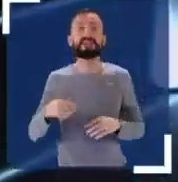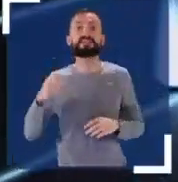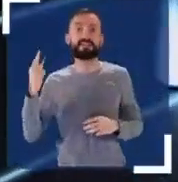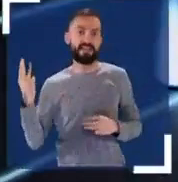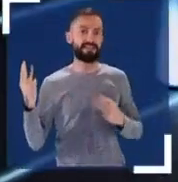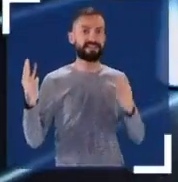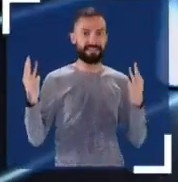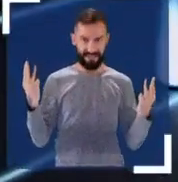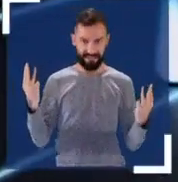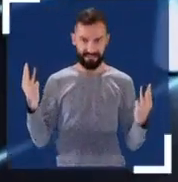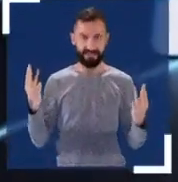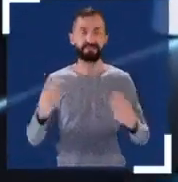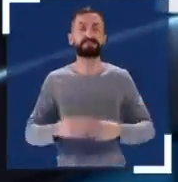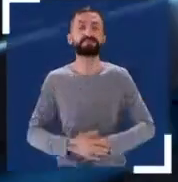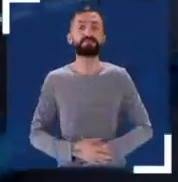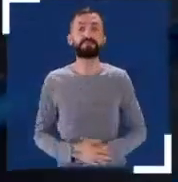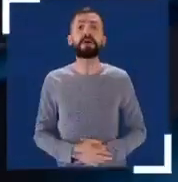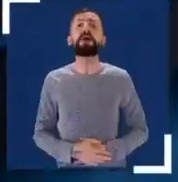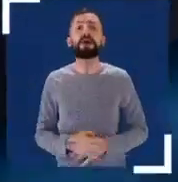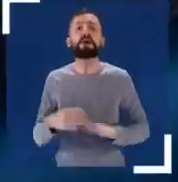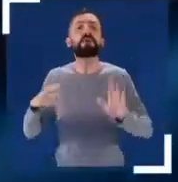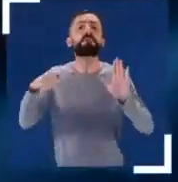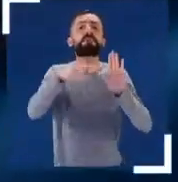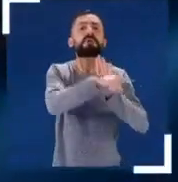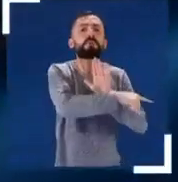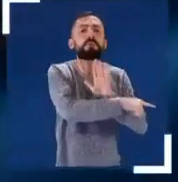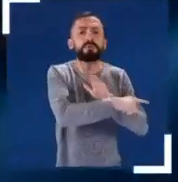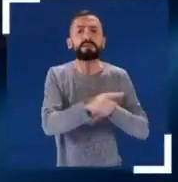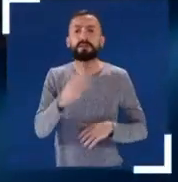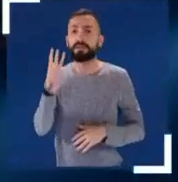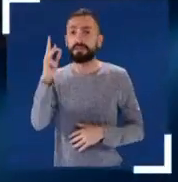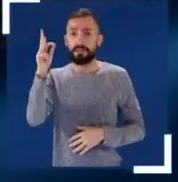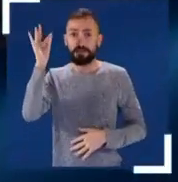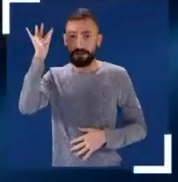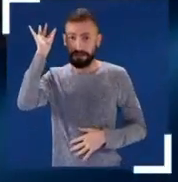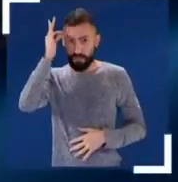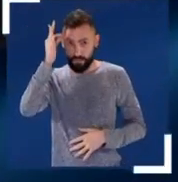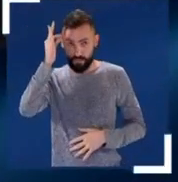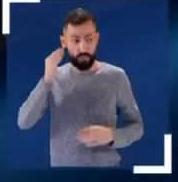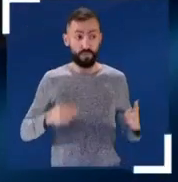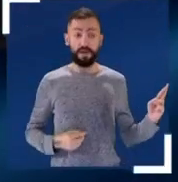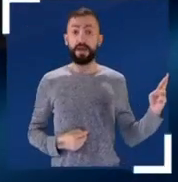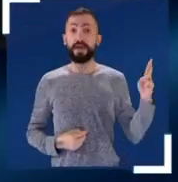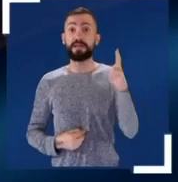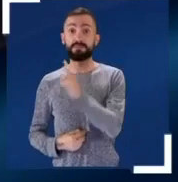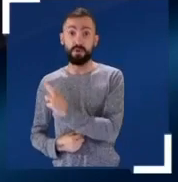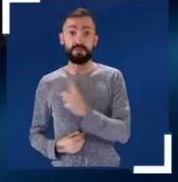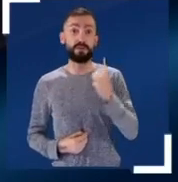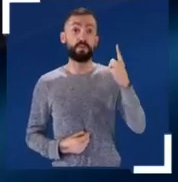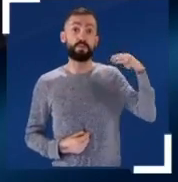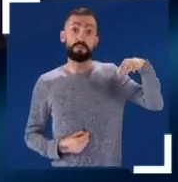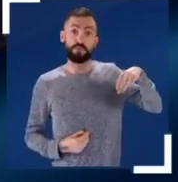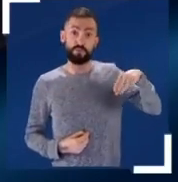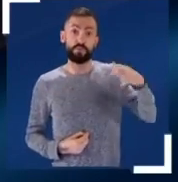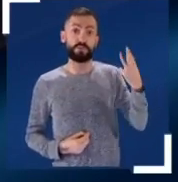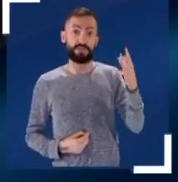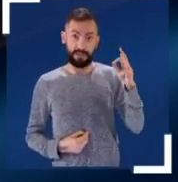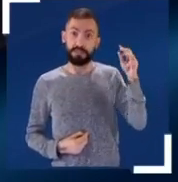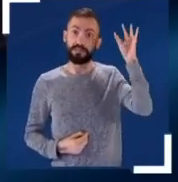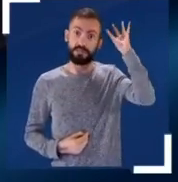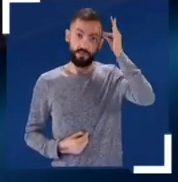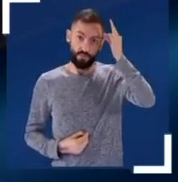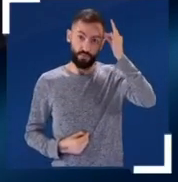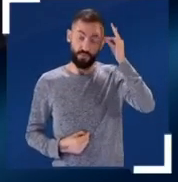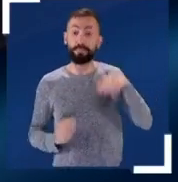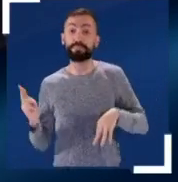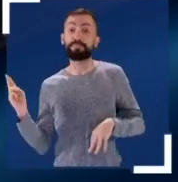cada candidato. A pergunta terá duração de 30 segundos, resposta 1 minuto e 30 segundos, réplica de